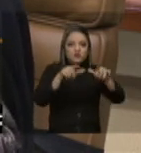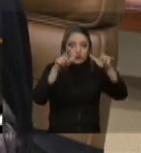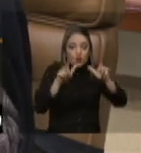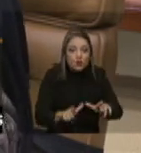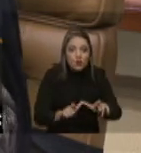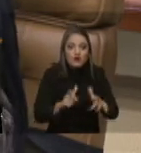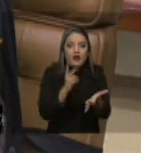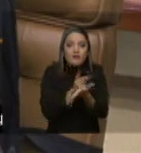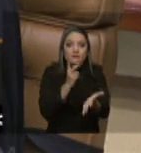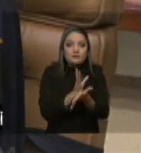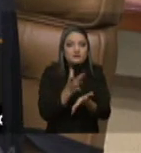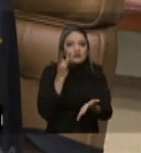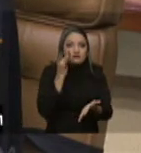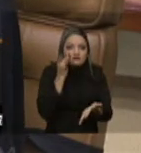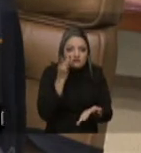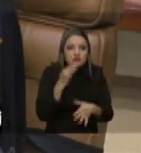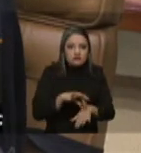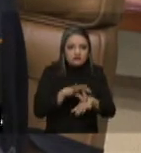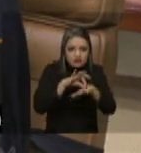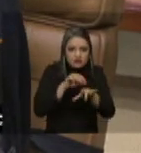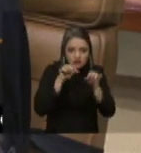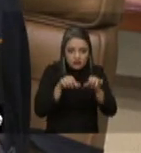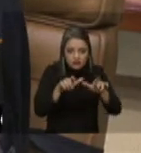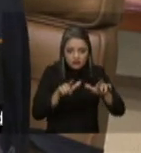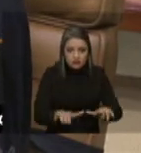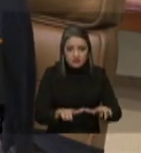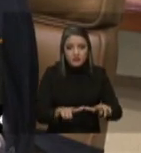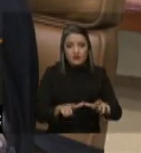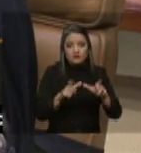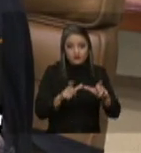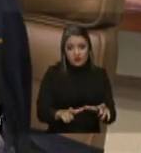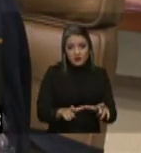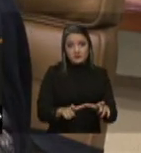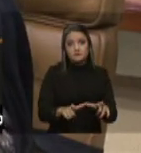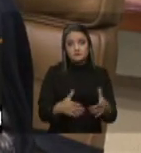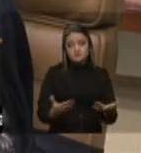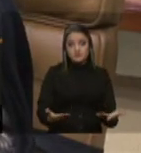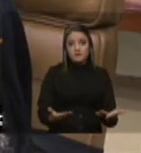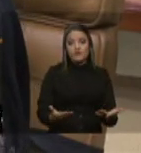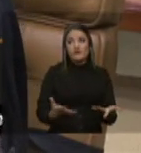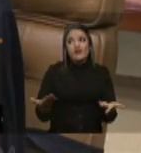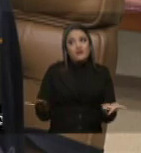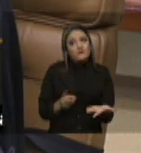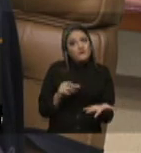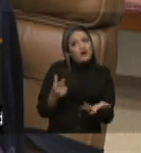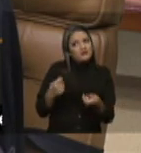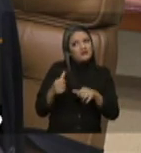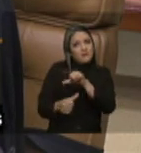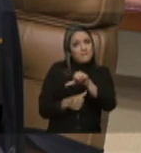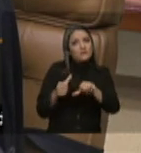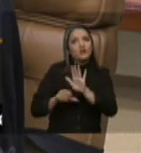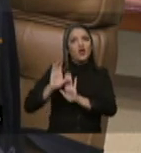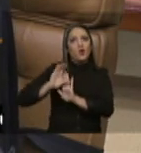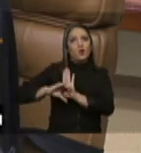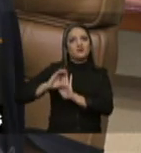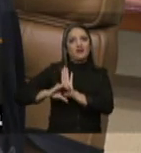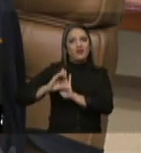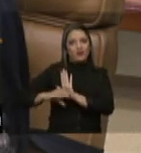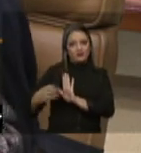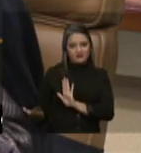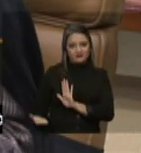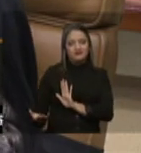de terror incluir de um determinado espaço outras pessoas e sobre exatamente